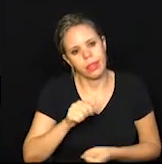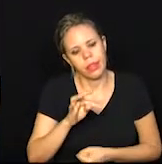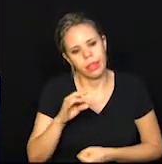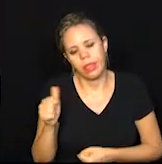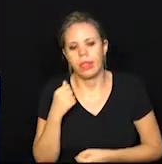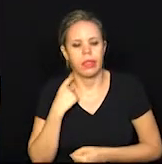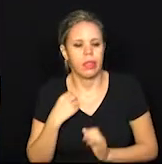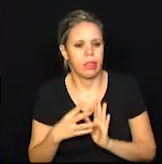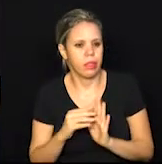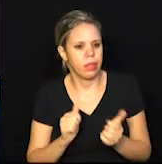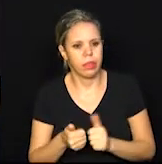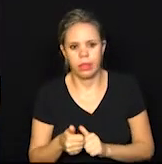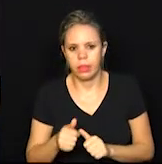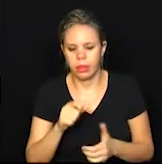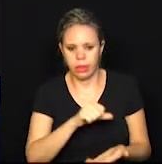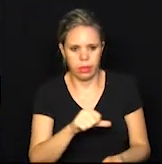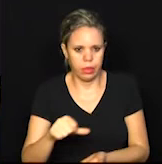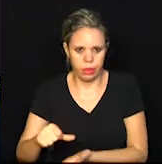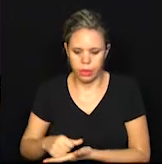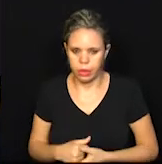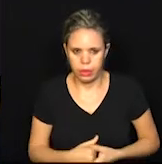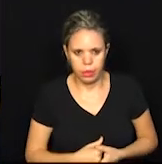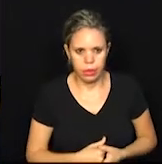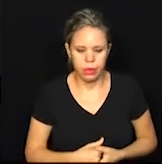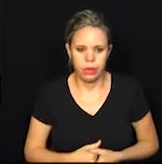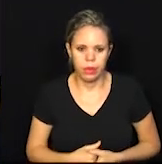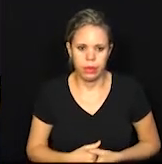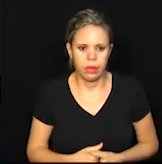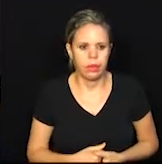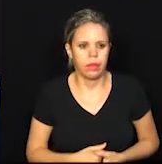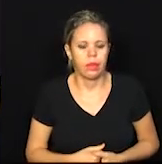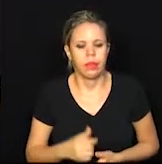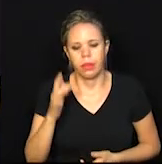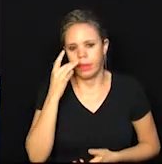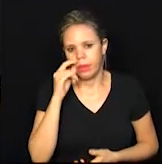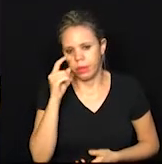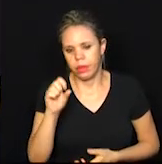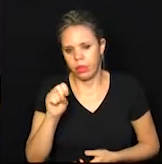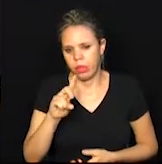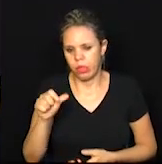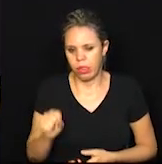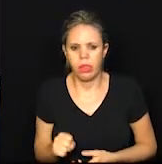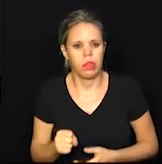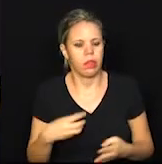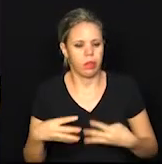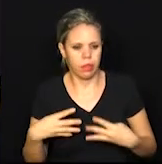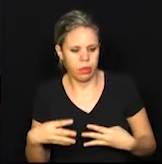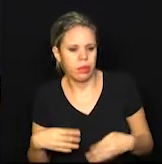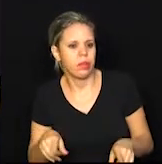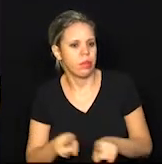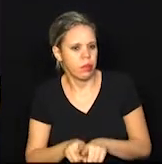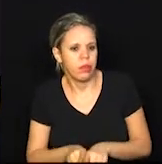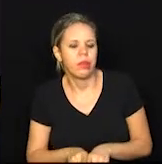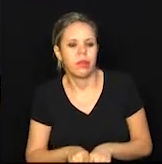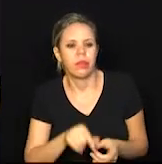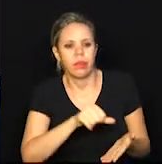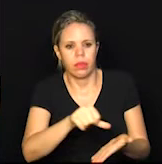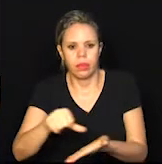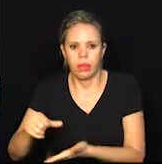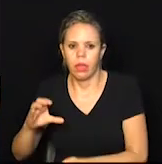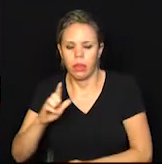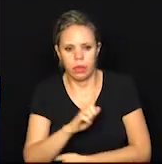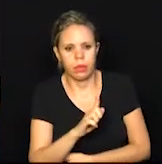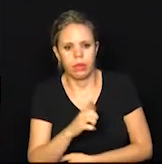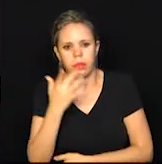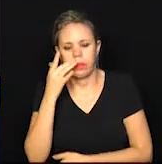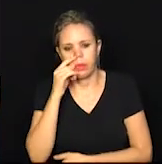modelo esportivo para aquela região. A gente sabe que o distrito de Ouro Verde, Souza, Barão Geraldo, e até mesmo em regiões como Campo Grande,